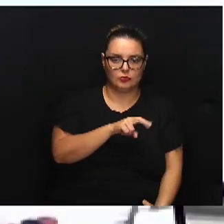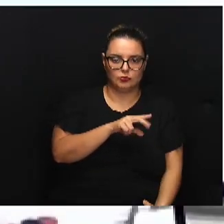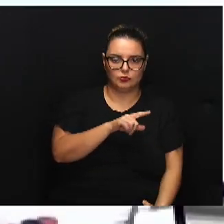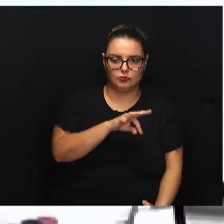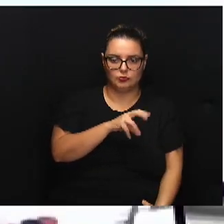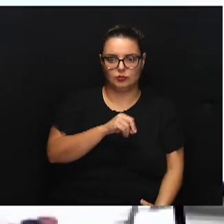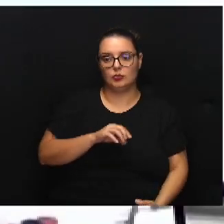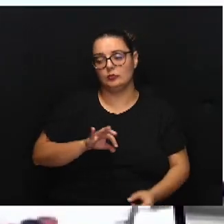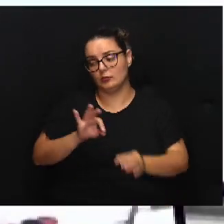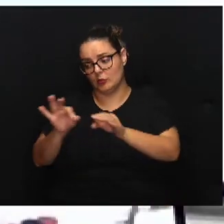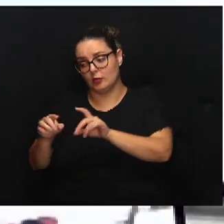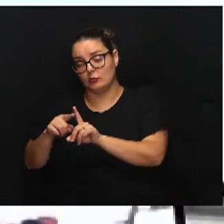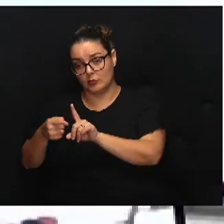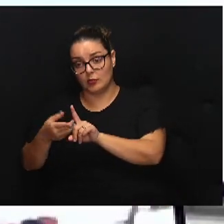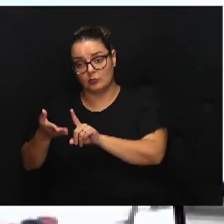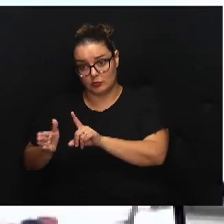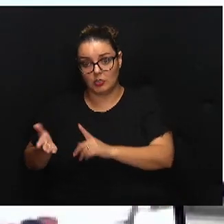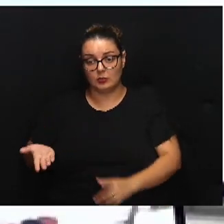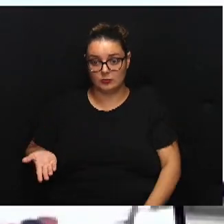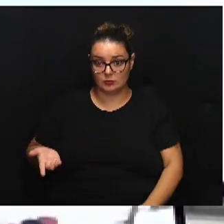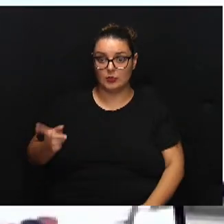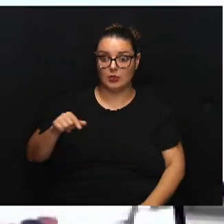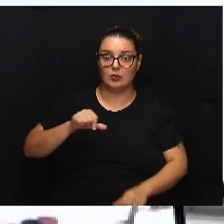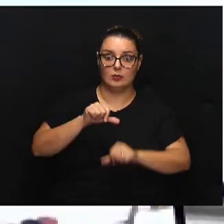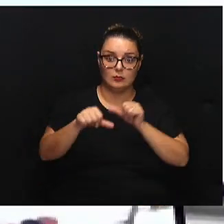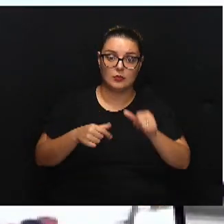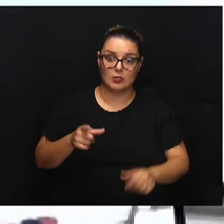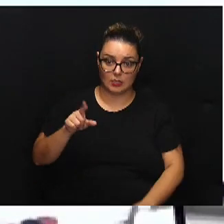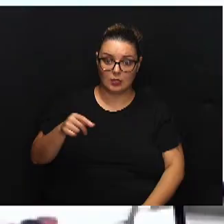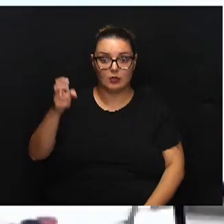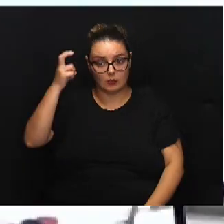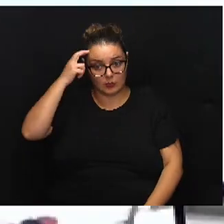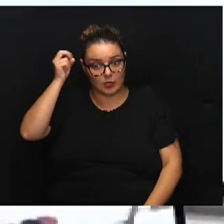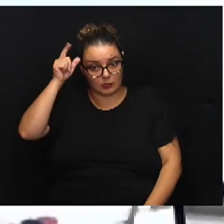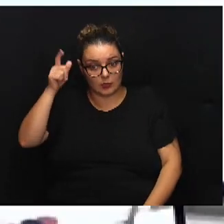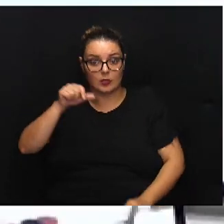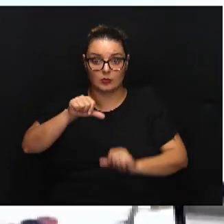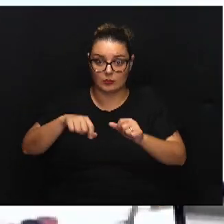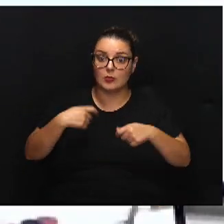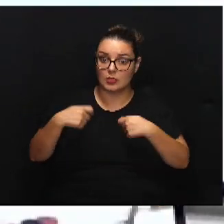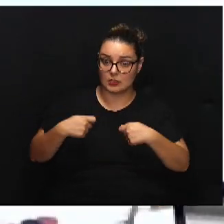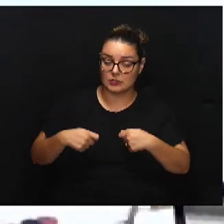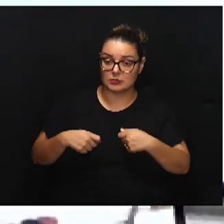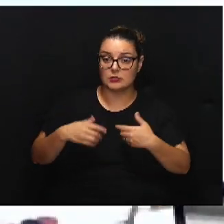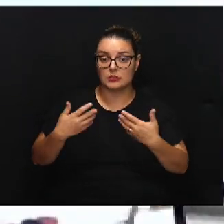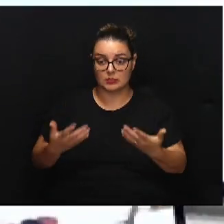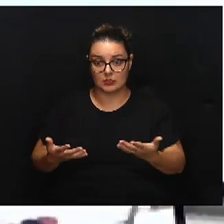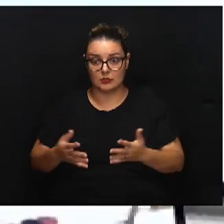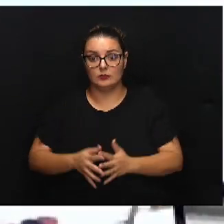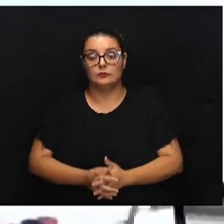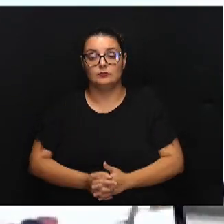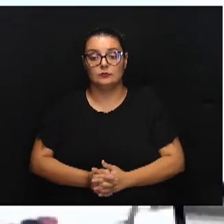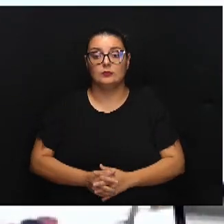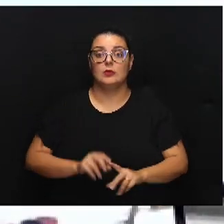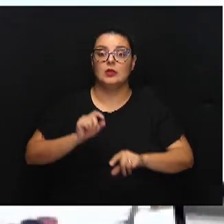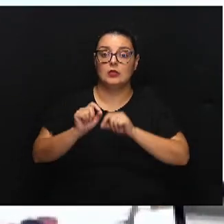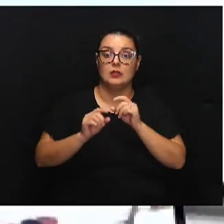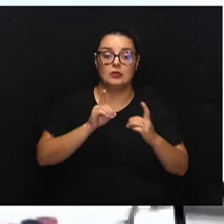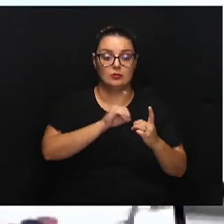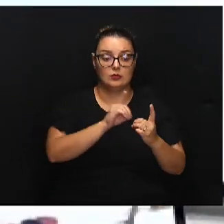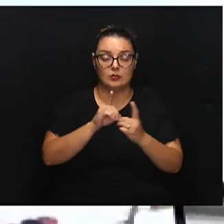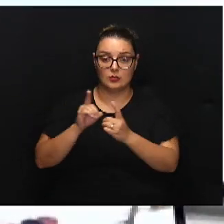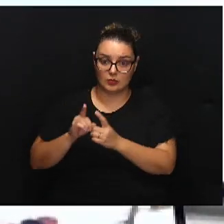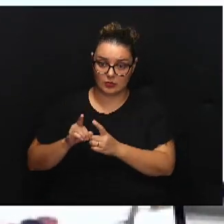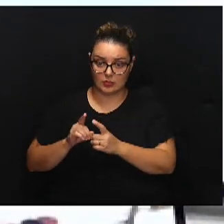trabalho de parto, é isso que precisa mudar. Essa é uma cultura que precisa mudar. Então, para quem está sendo atendido no